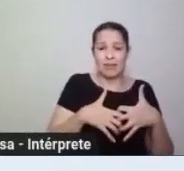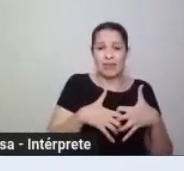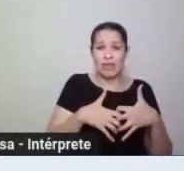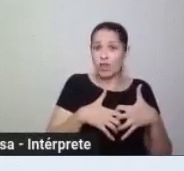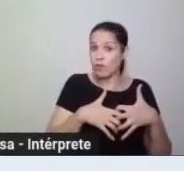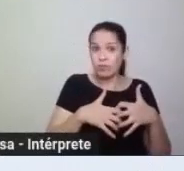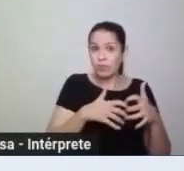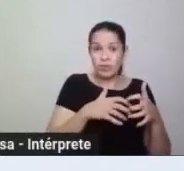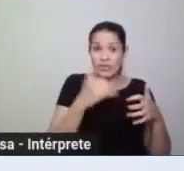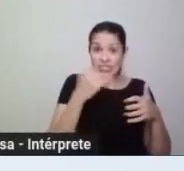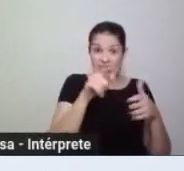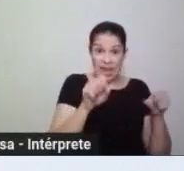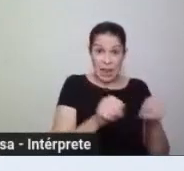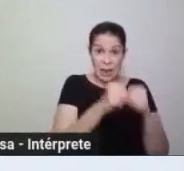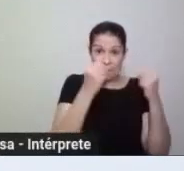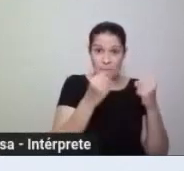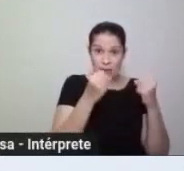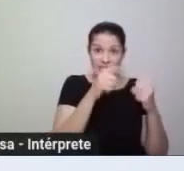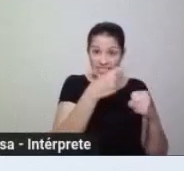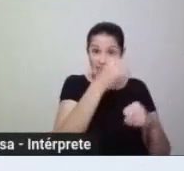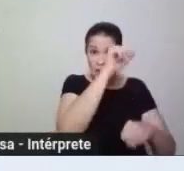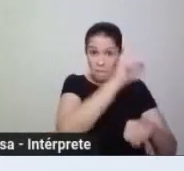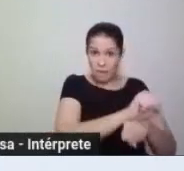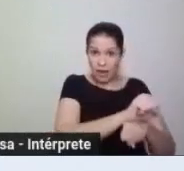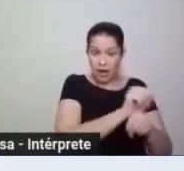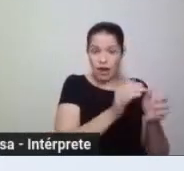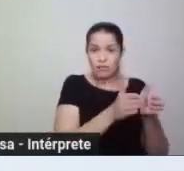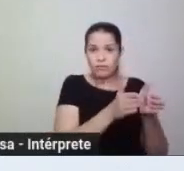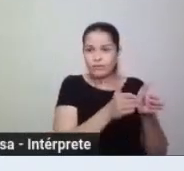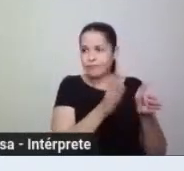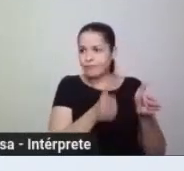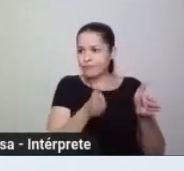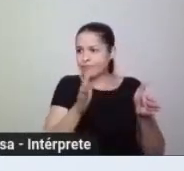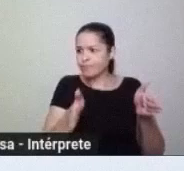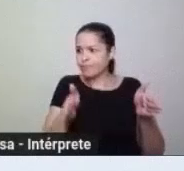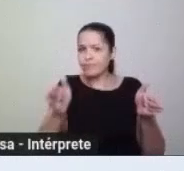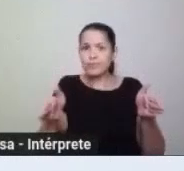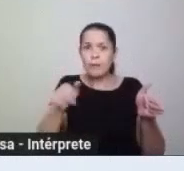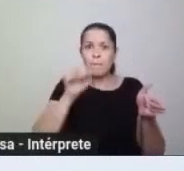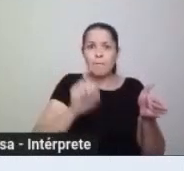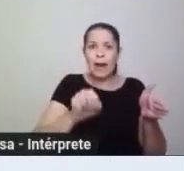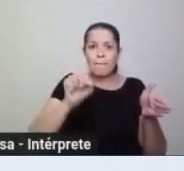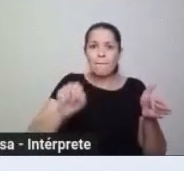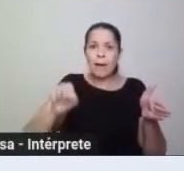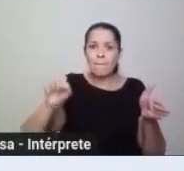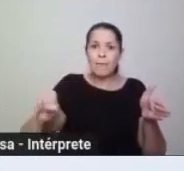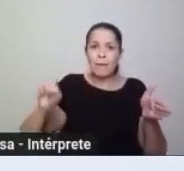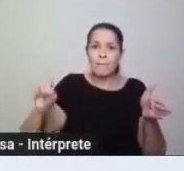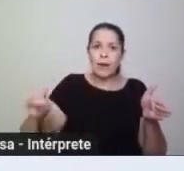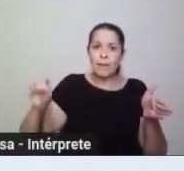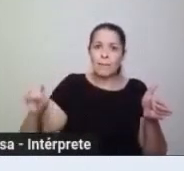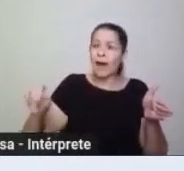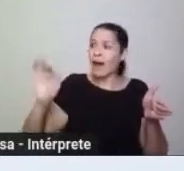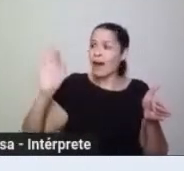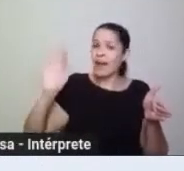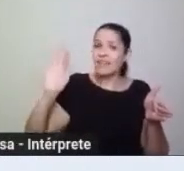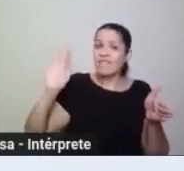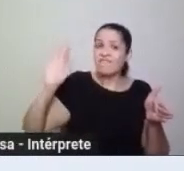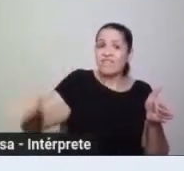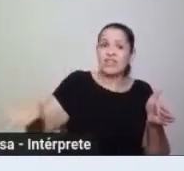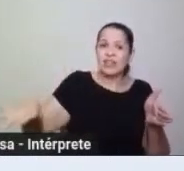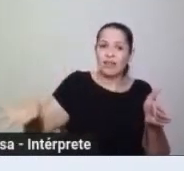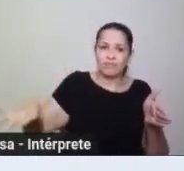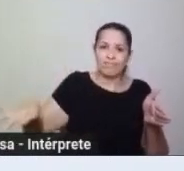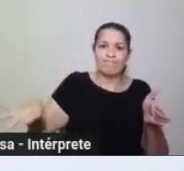Então acaba que quando ele para, você vai parando todo mundo para frente até gerar uma parada da planta